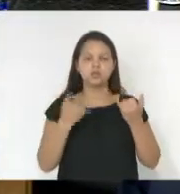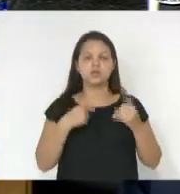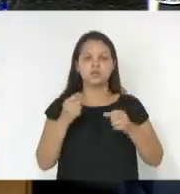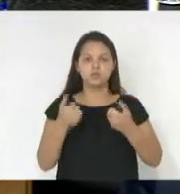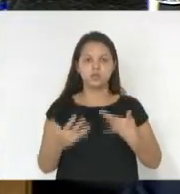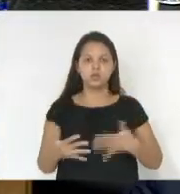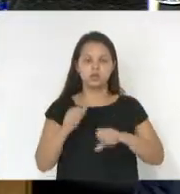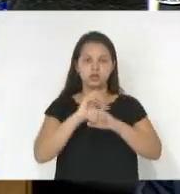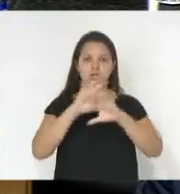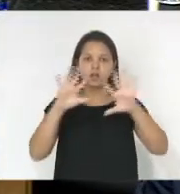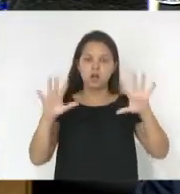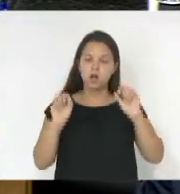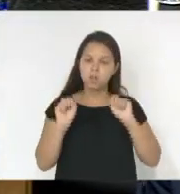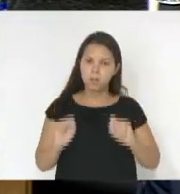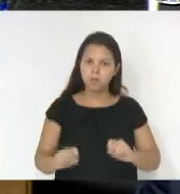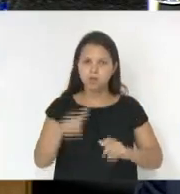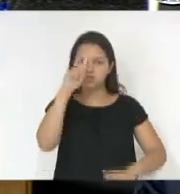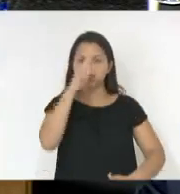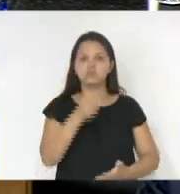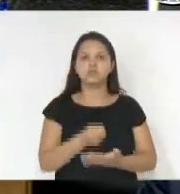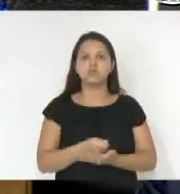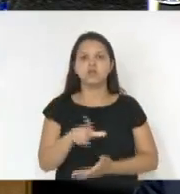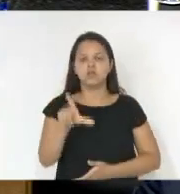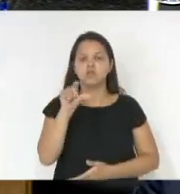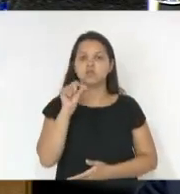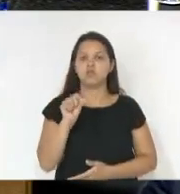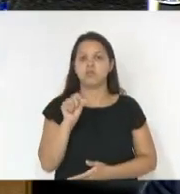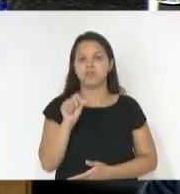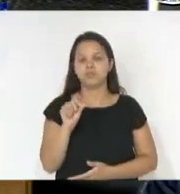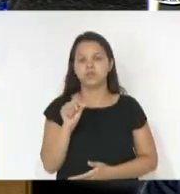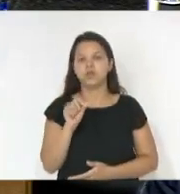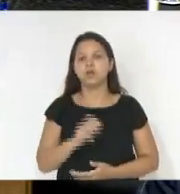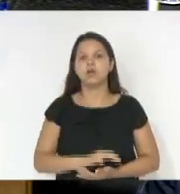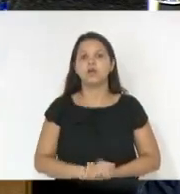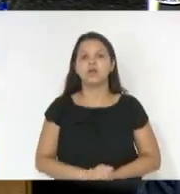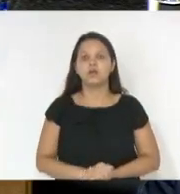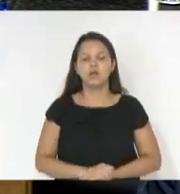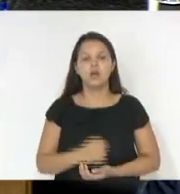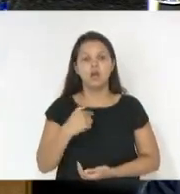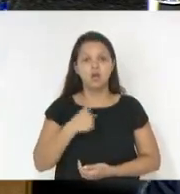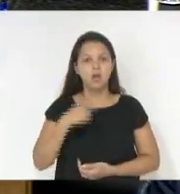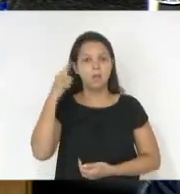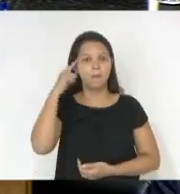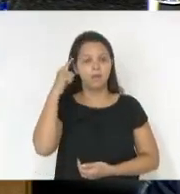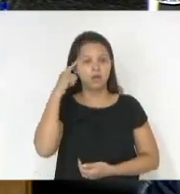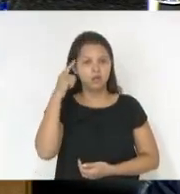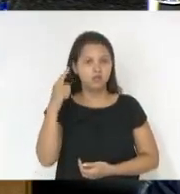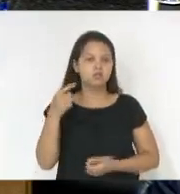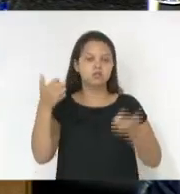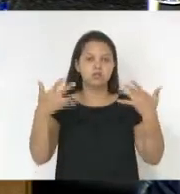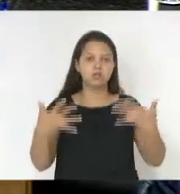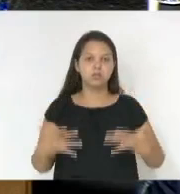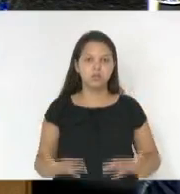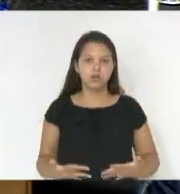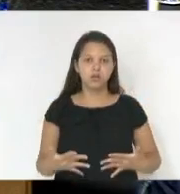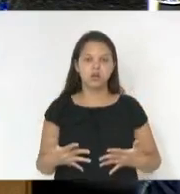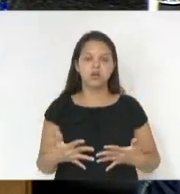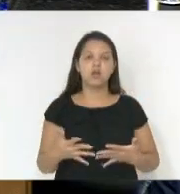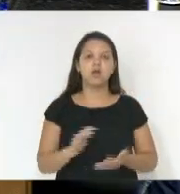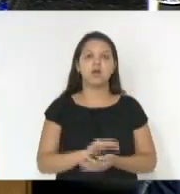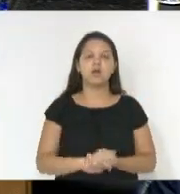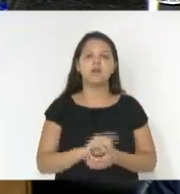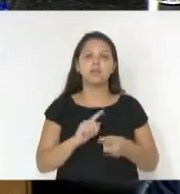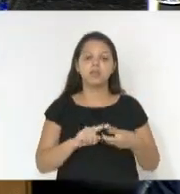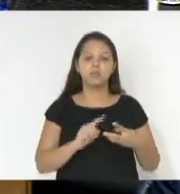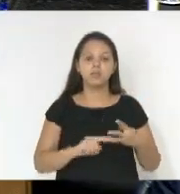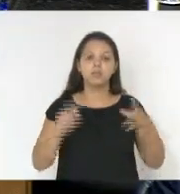acho que pode ser decisivo para a escolha de alguns. Quero deixar claro aqui o que penso eu também sobre essas questões de trazer à casa